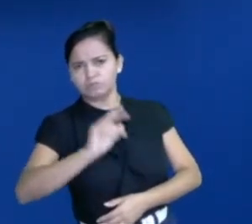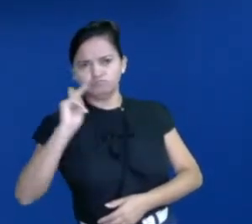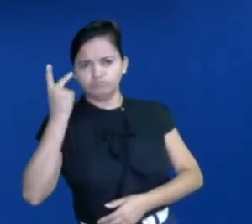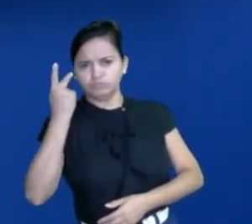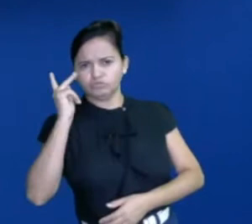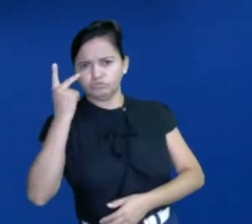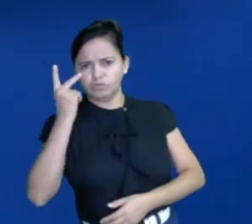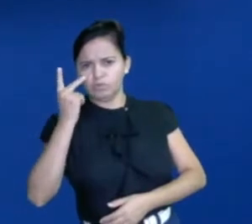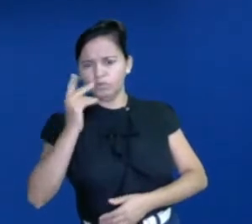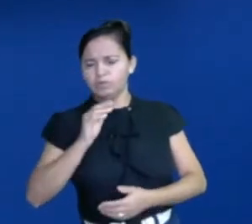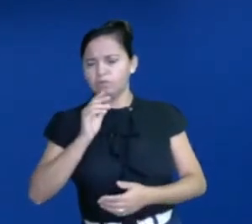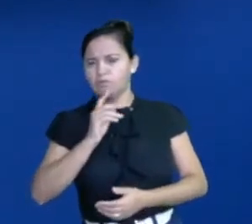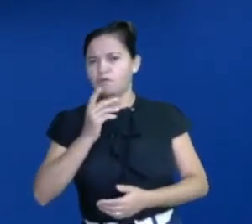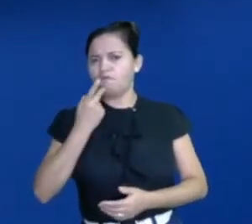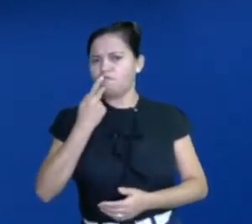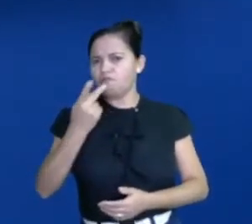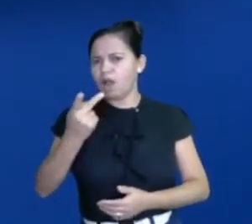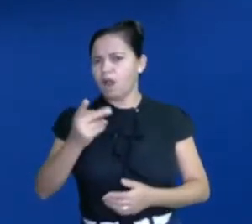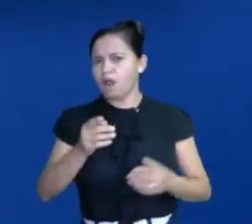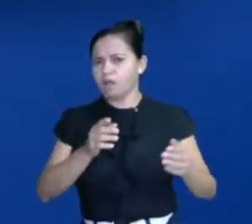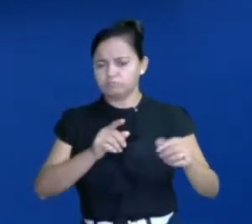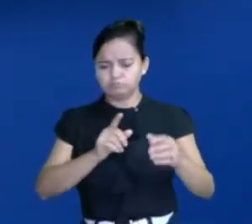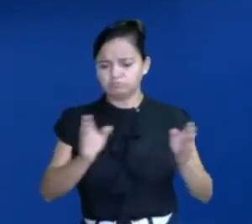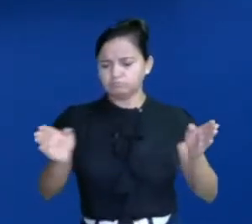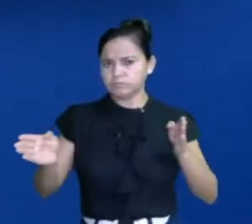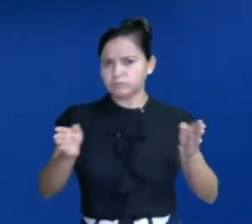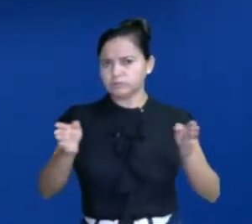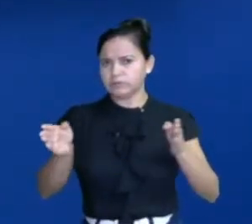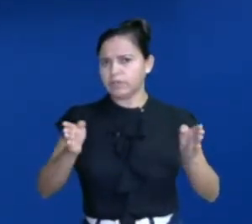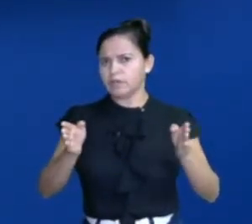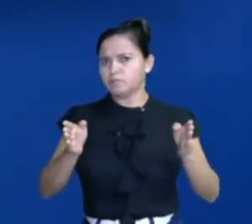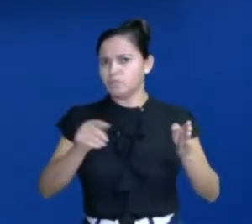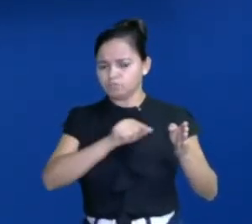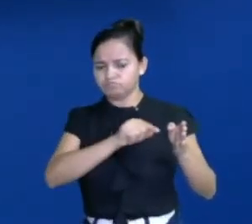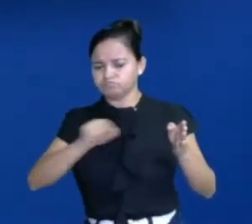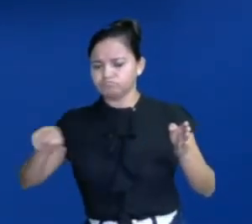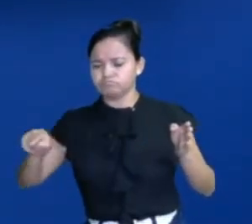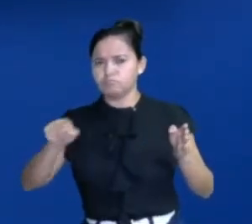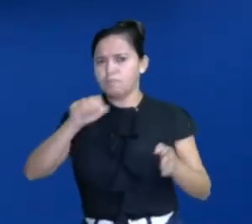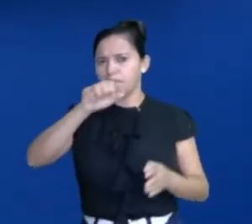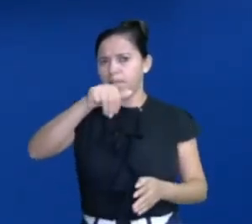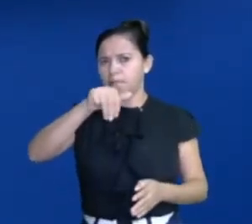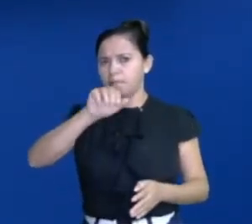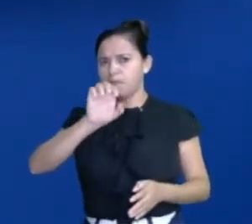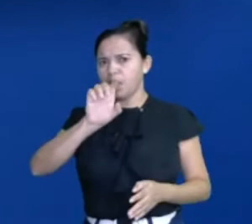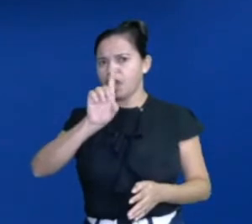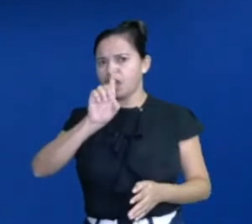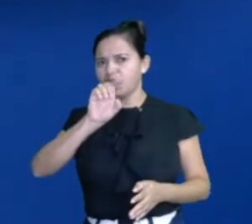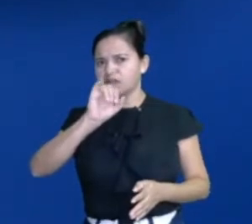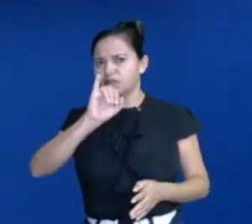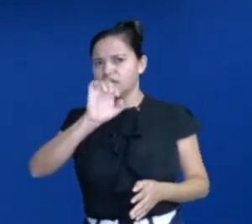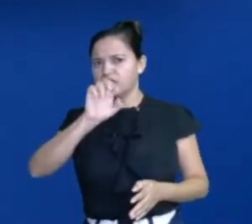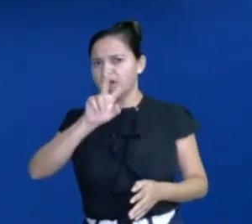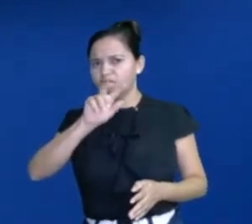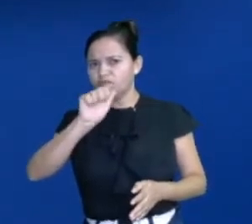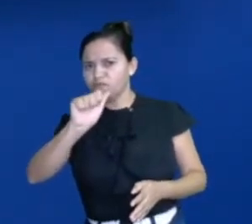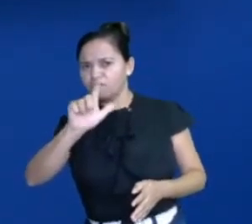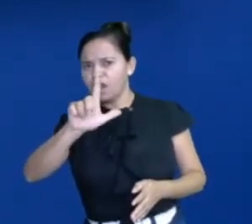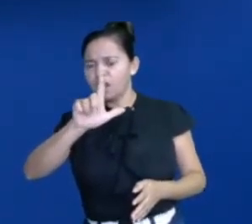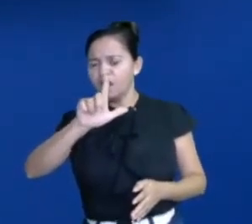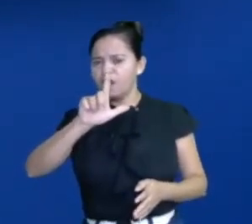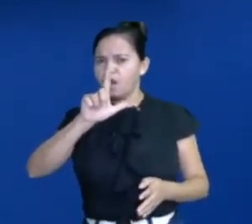para vocês estudar o período medieval. A gente estuda até o quinto ano sobre a história do Brasil, a história